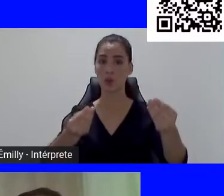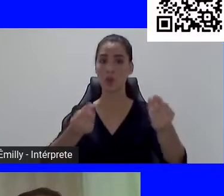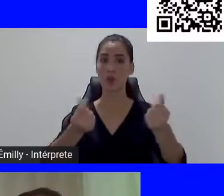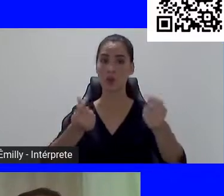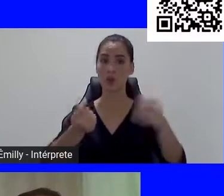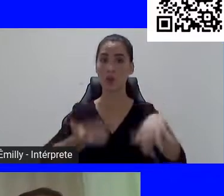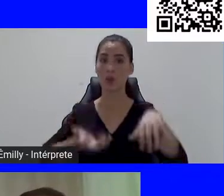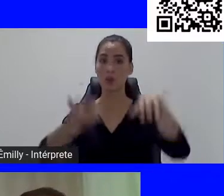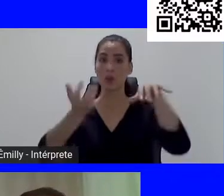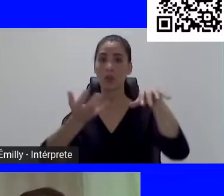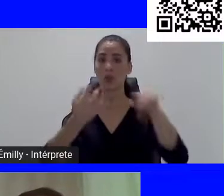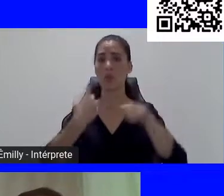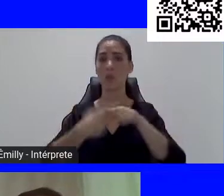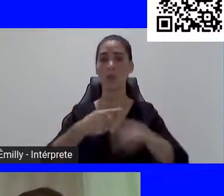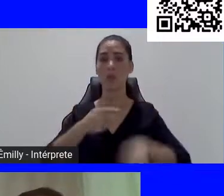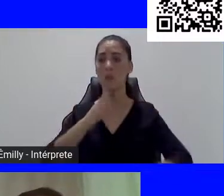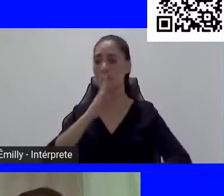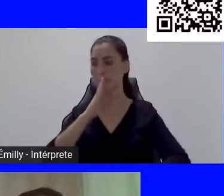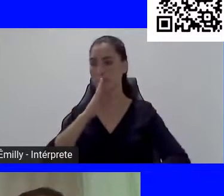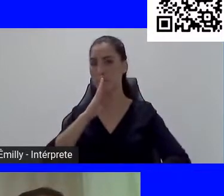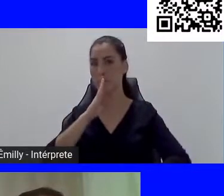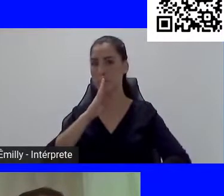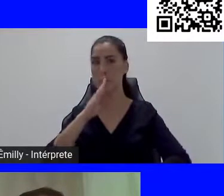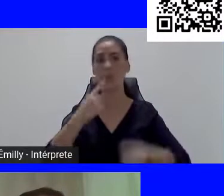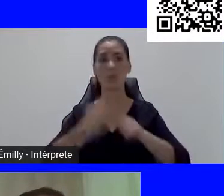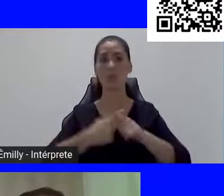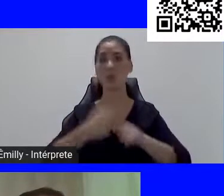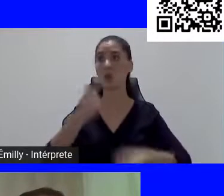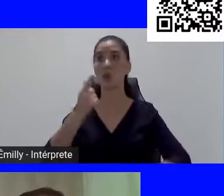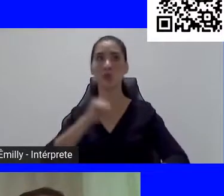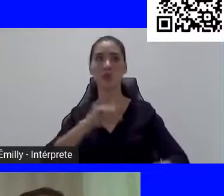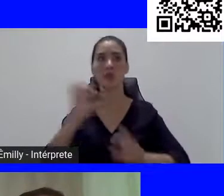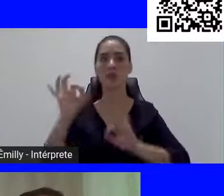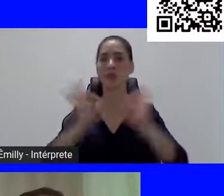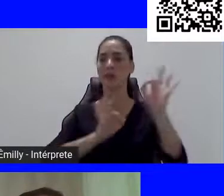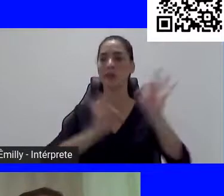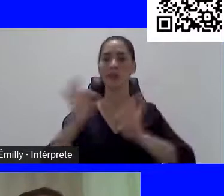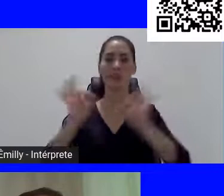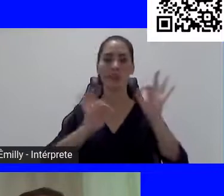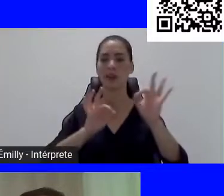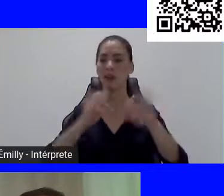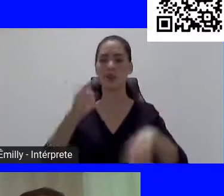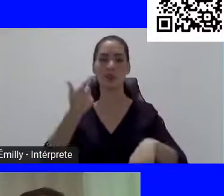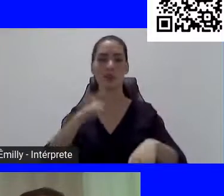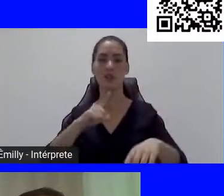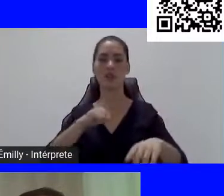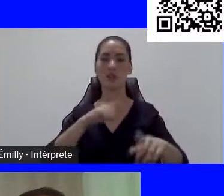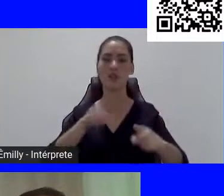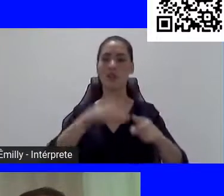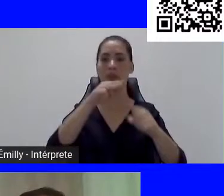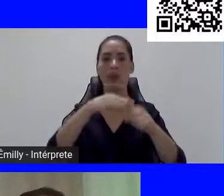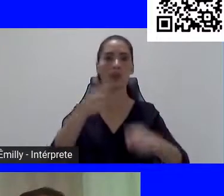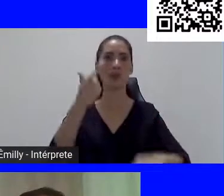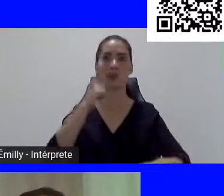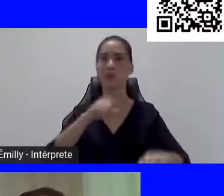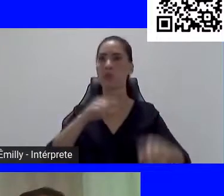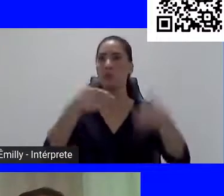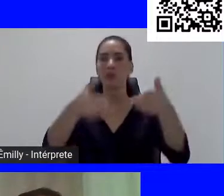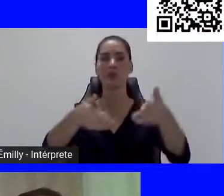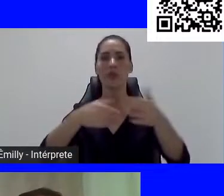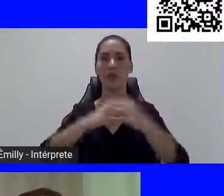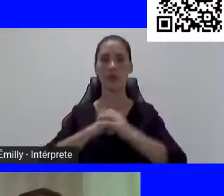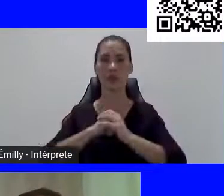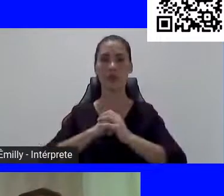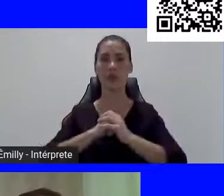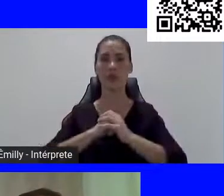porque não deu conta de planejar, de ter metas e foco, e dizer para nós para onde iriam as destinações